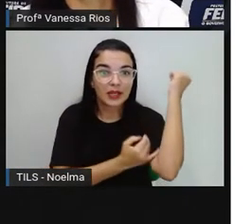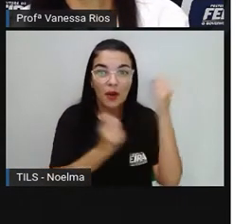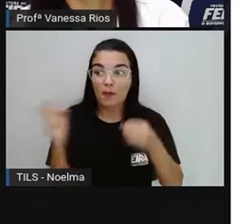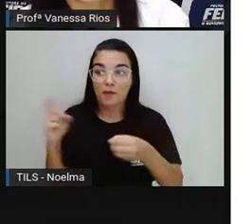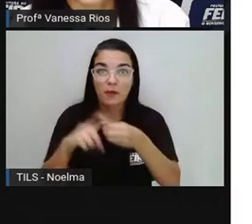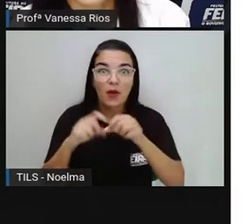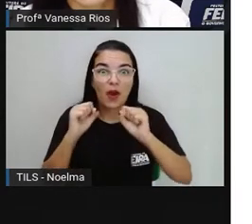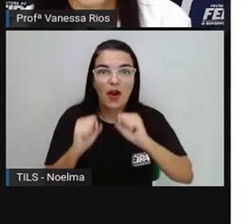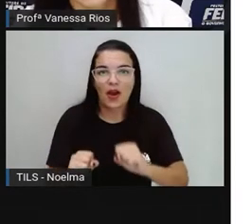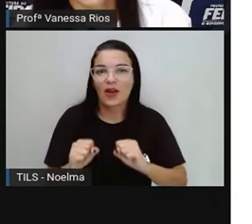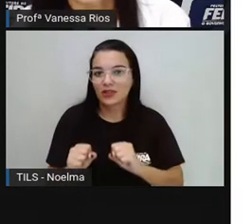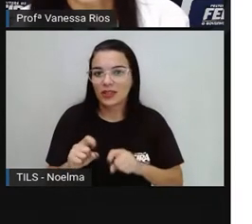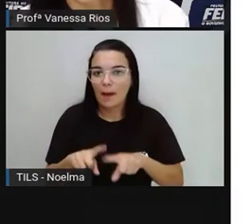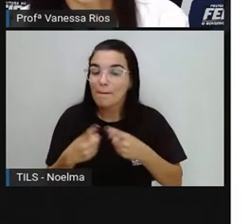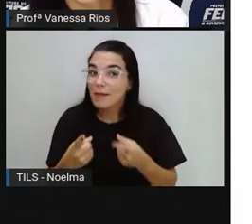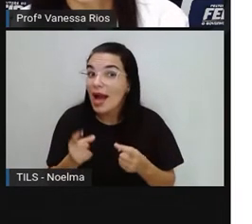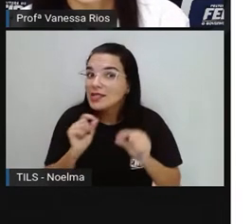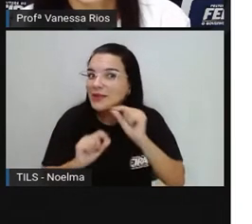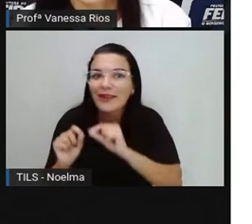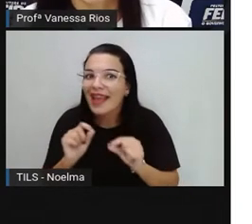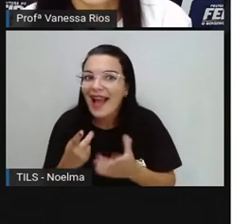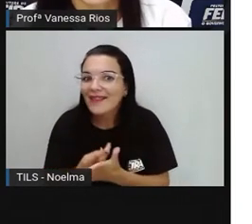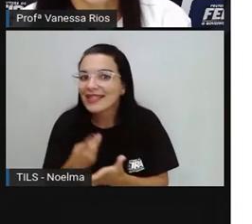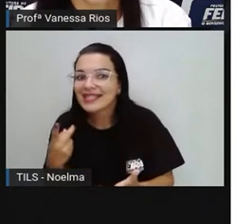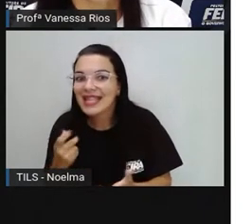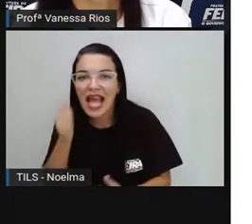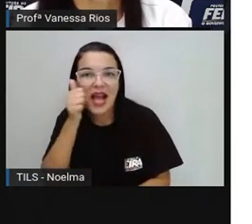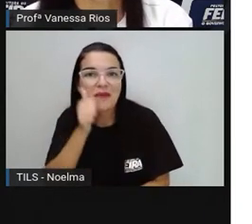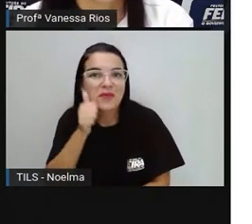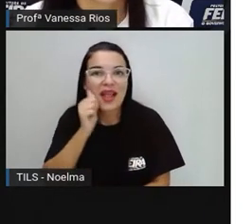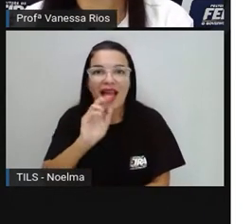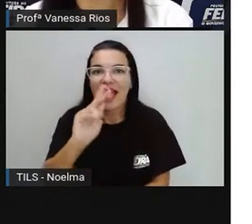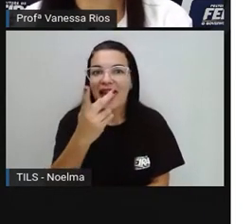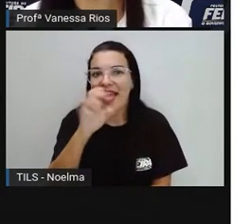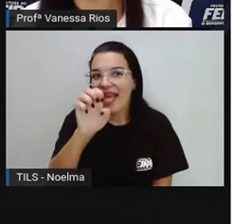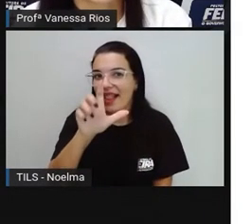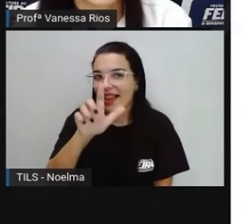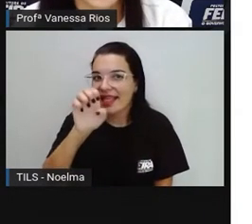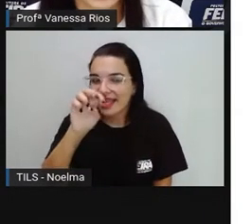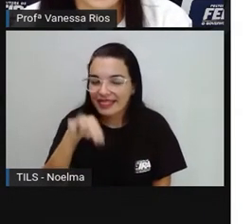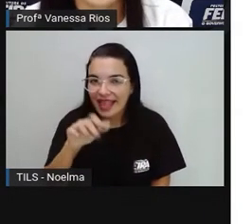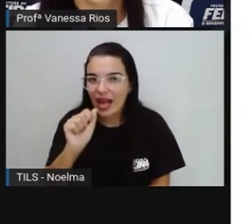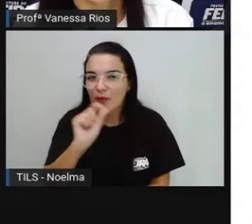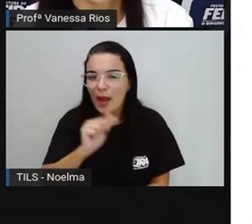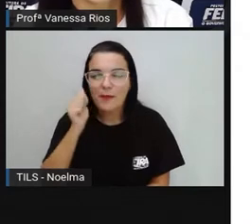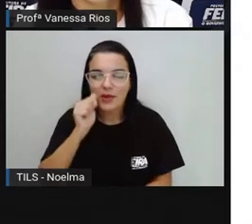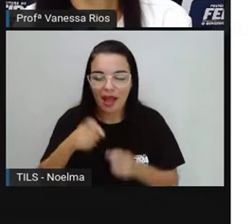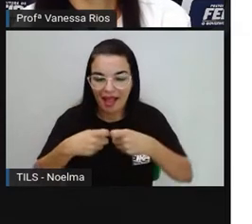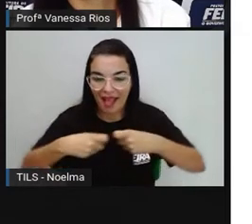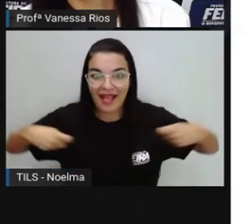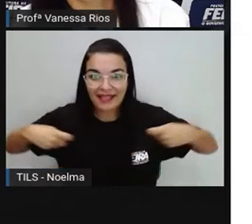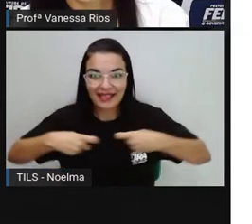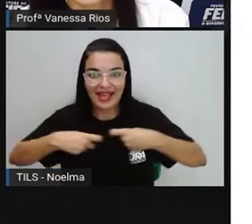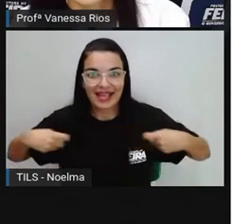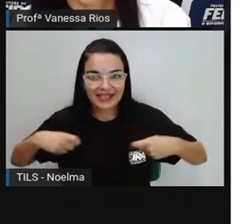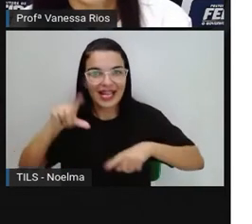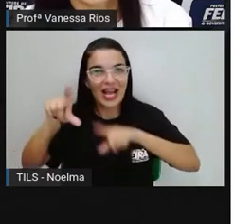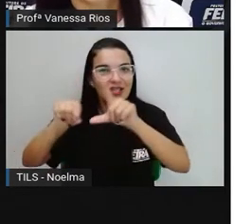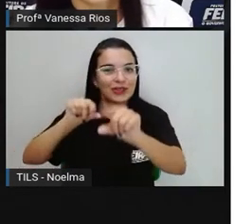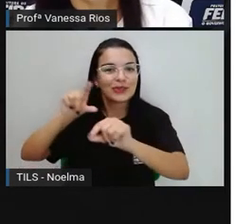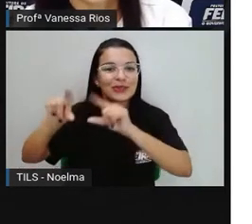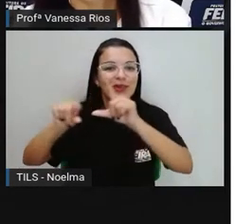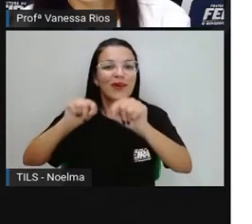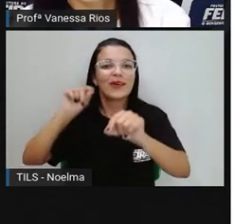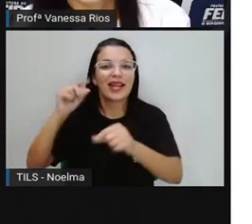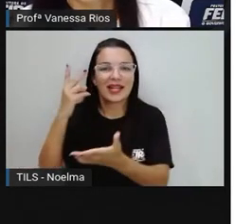poderem voltar, mas dessa vez Helena Pera, mais conhecida como Mulher Elástica, é a escolhida para